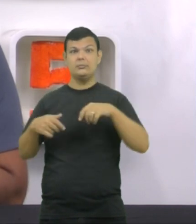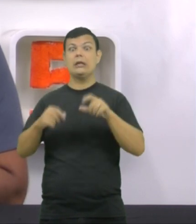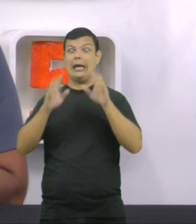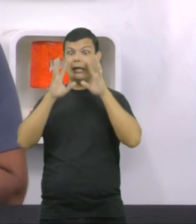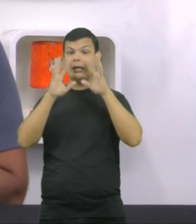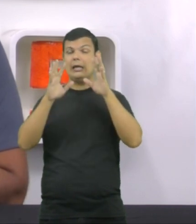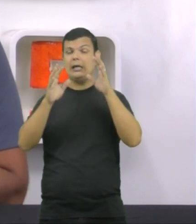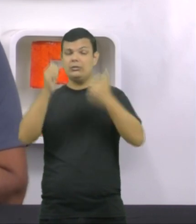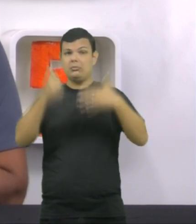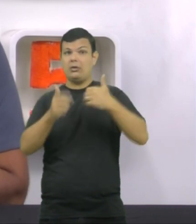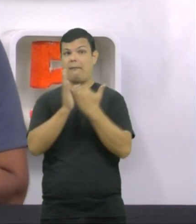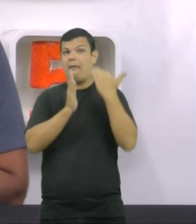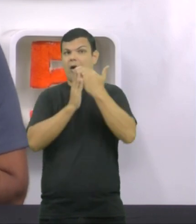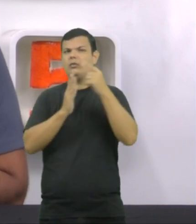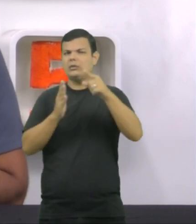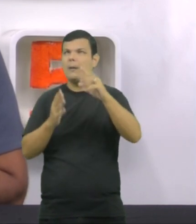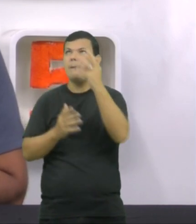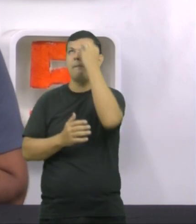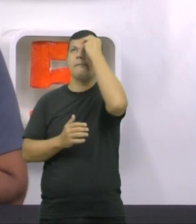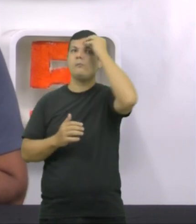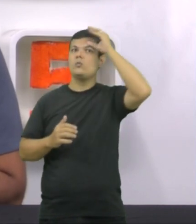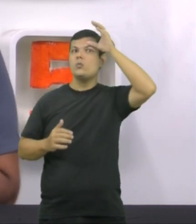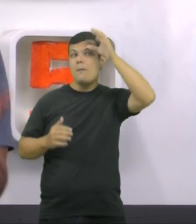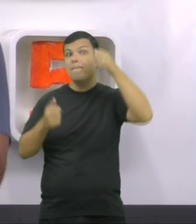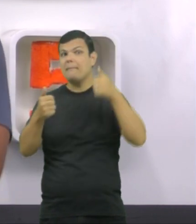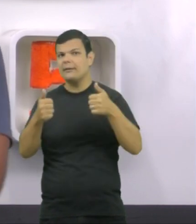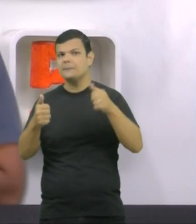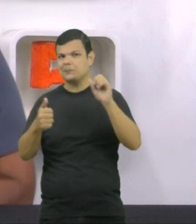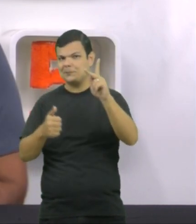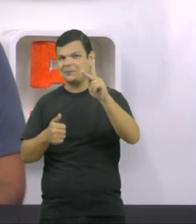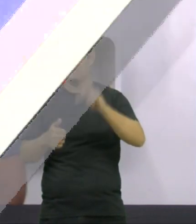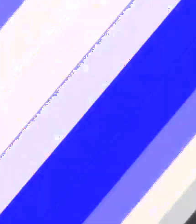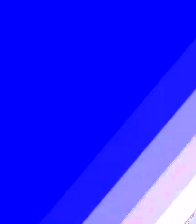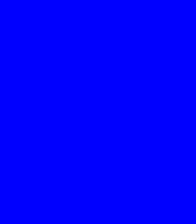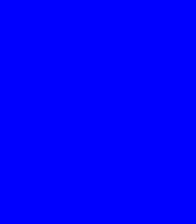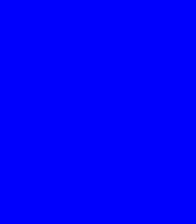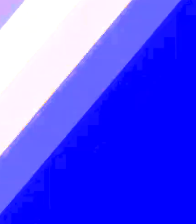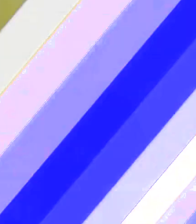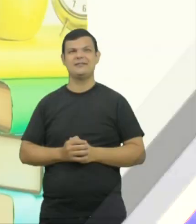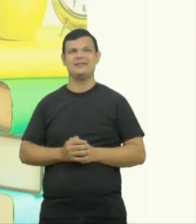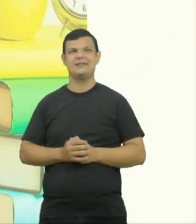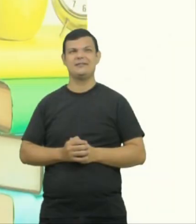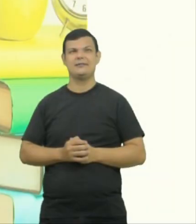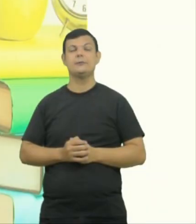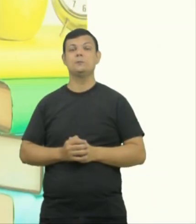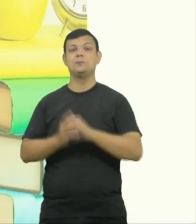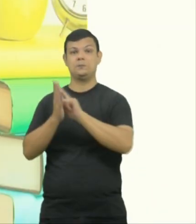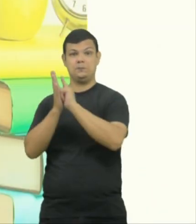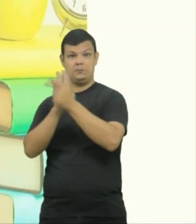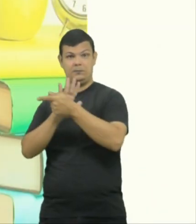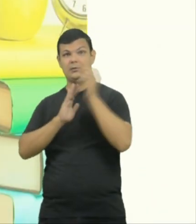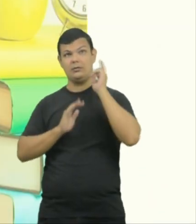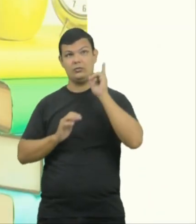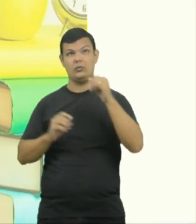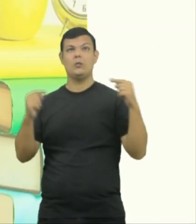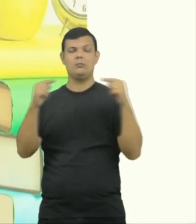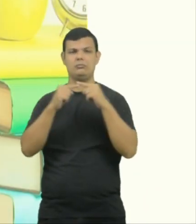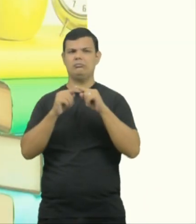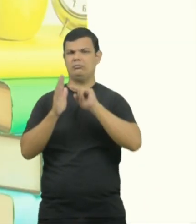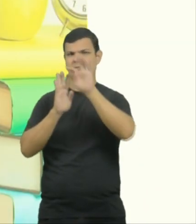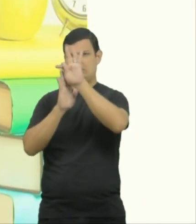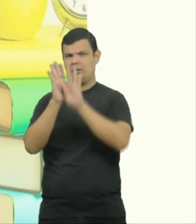atenção na explicação para você afinar o seu conhecimento, tá certo? Bora lá! O gênero narrativo refere-se aos textos